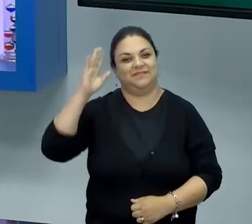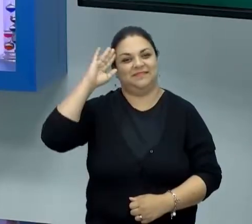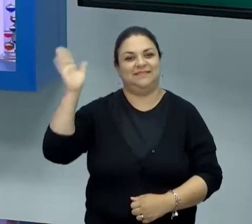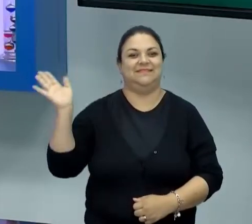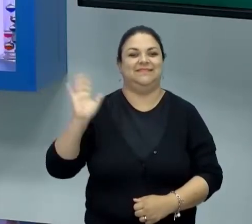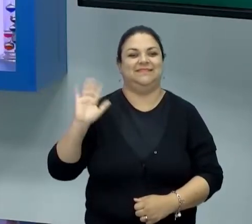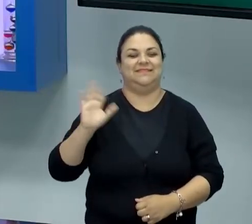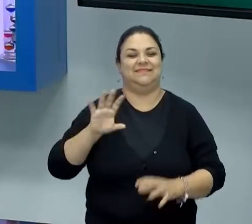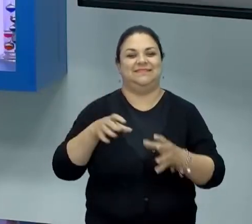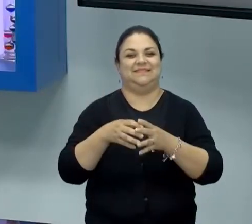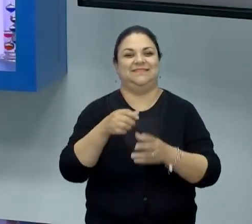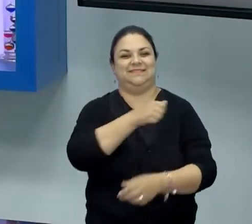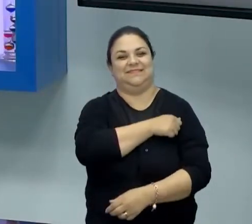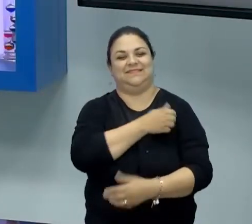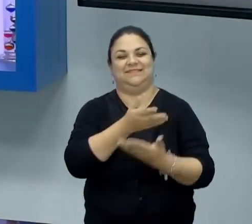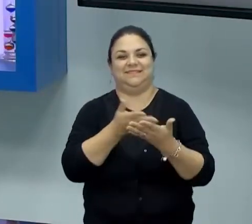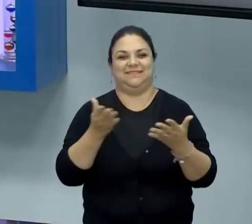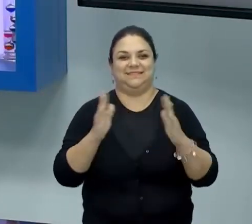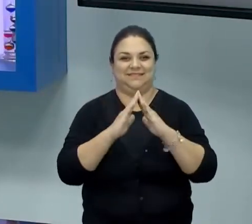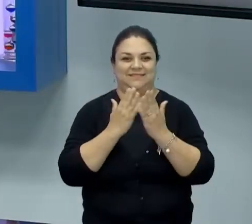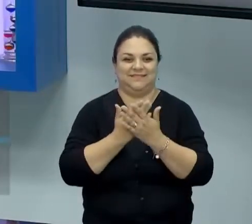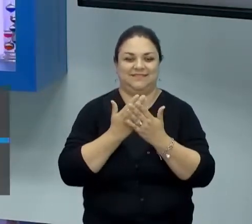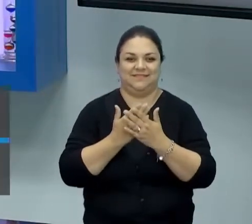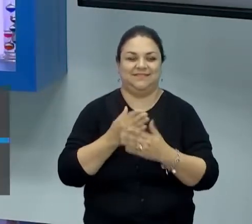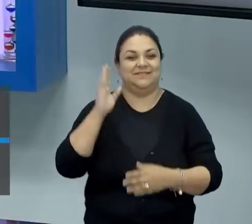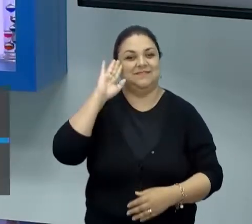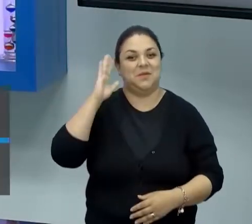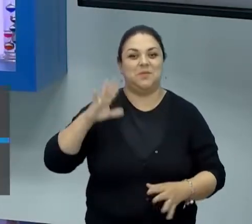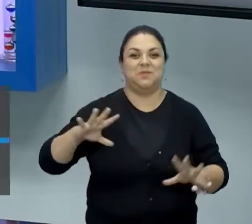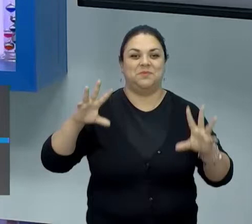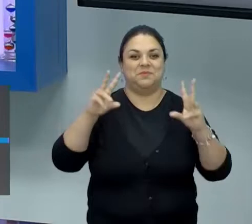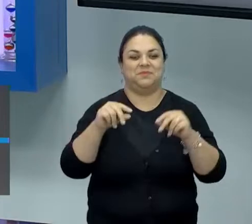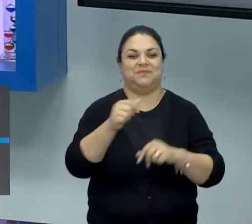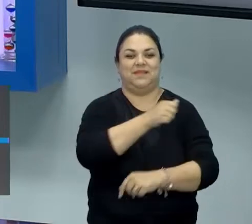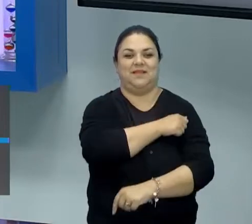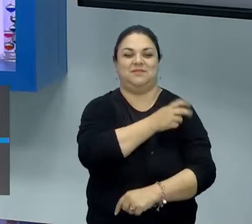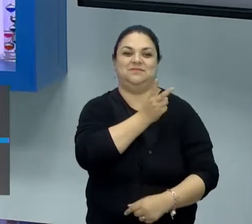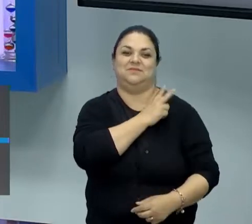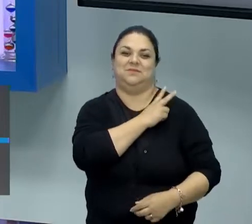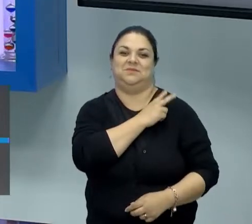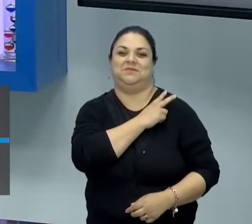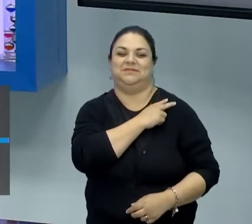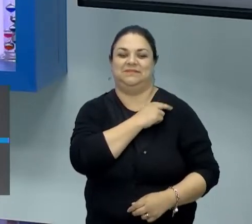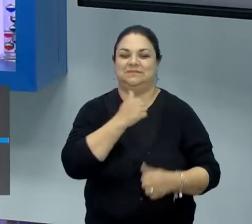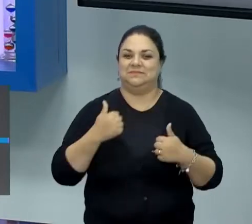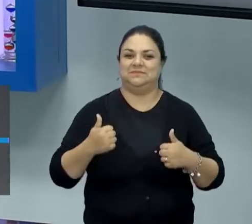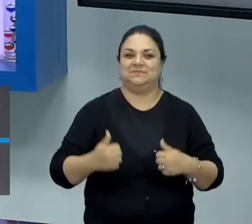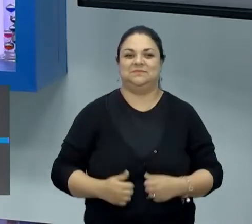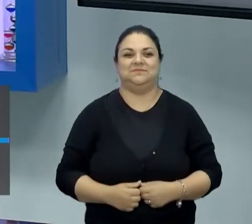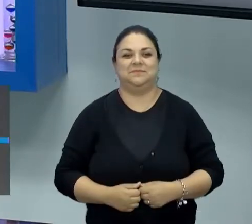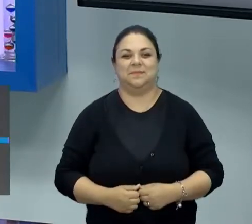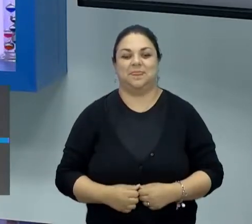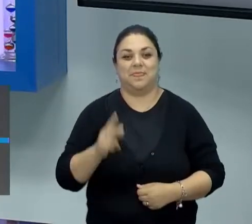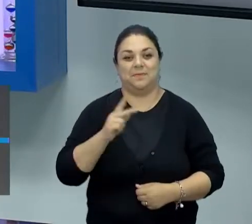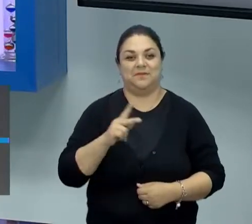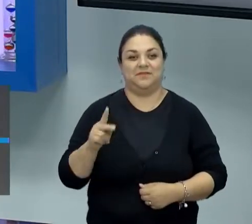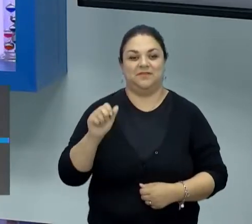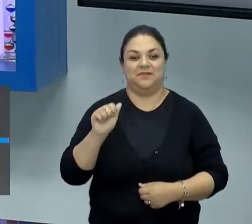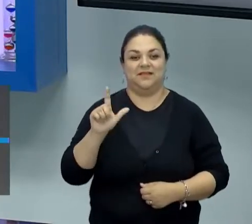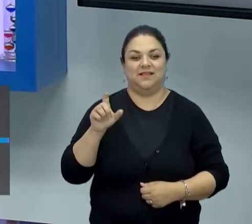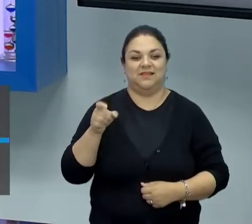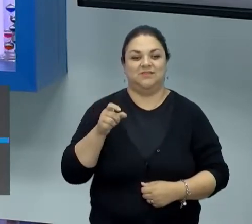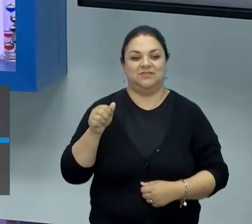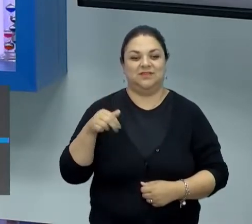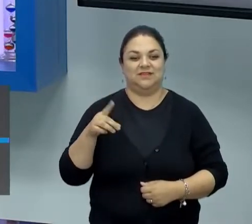Saudações, comunidade escolar, e saudações a vocês, estudantes da segunda série do ensino médio. Eu sou o professor